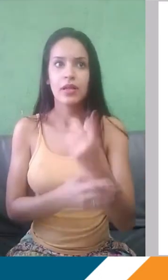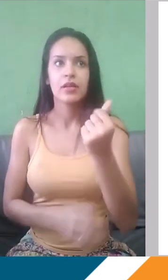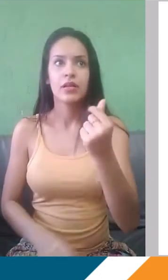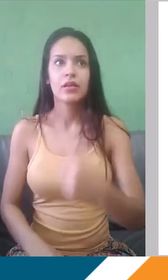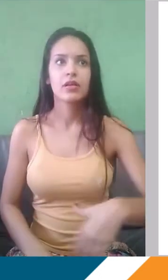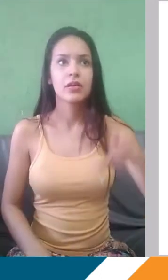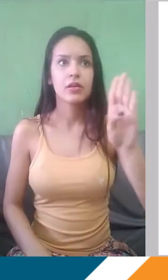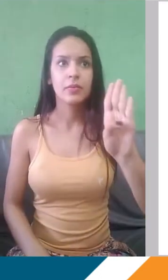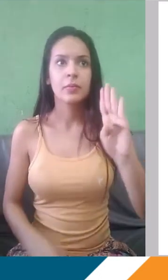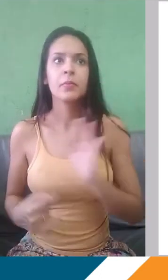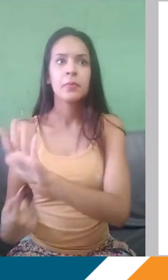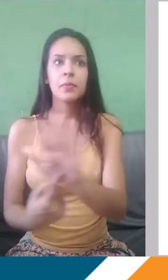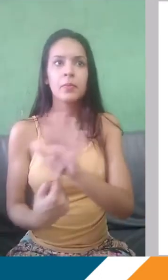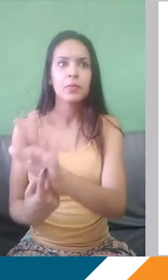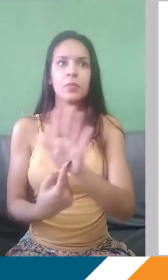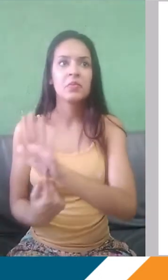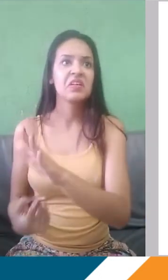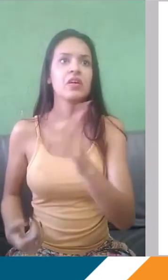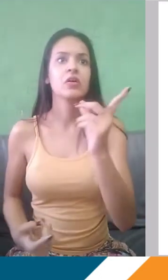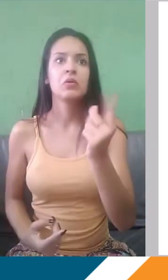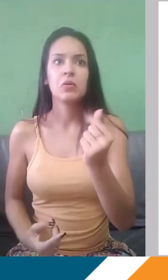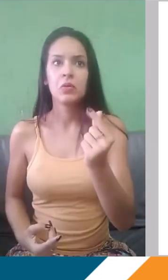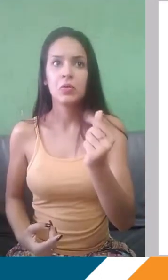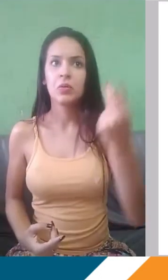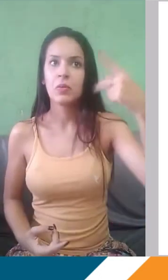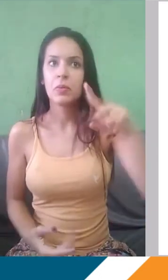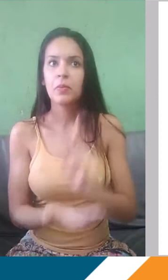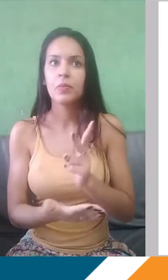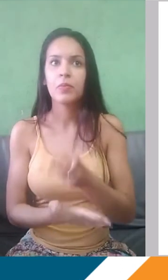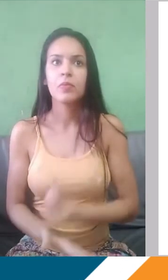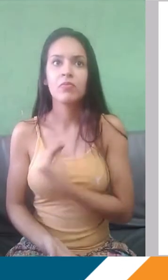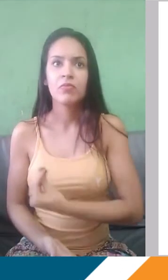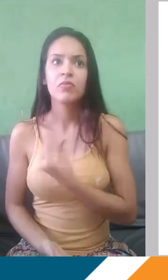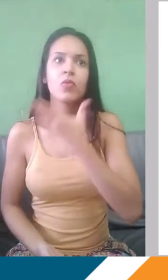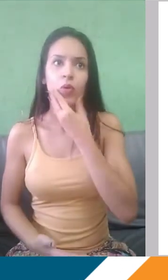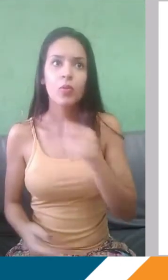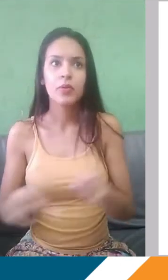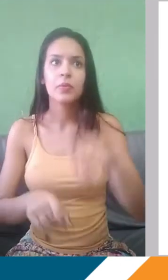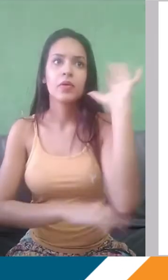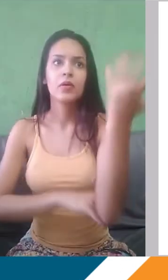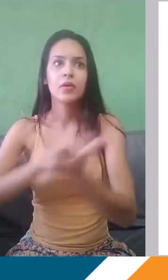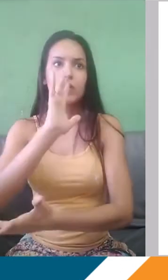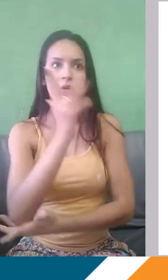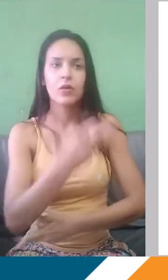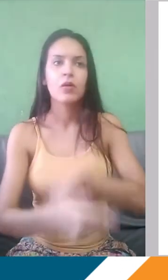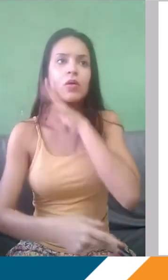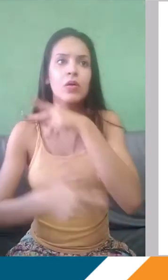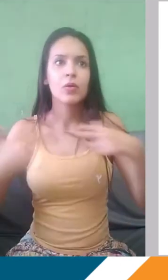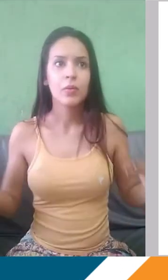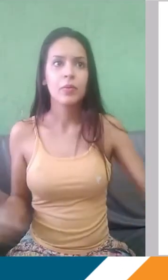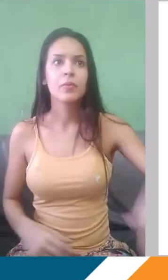e plantas. C, denuncia a hierarquia de valores que supervaloriza o dinheiro em detrimento dos